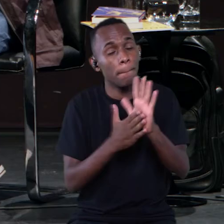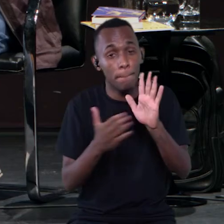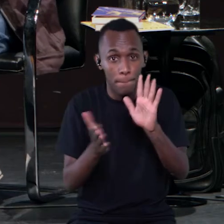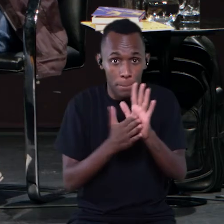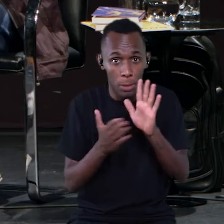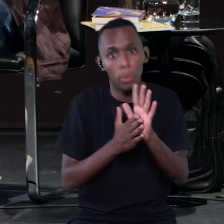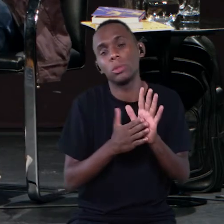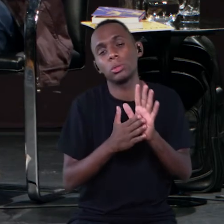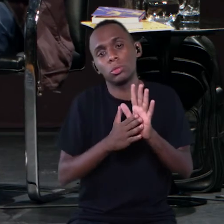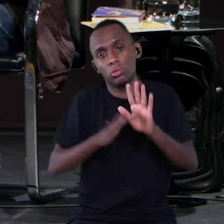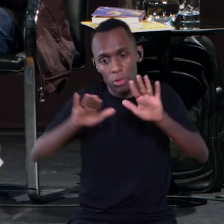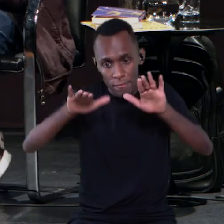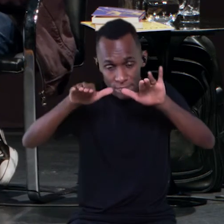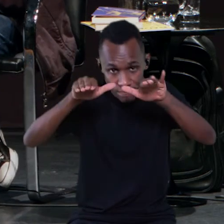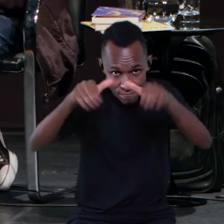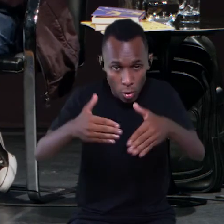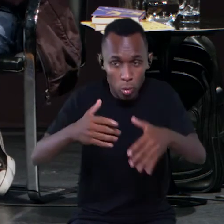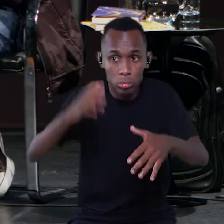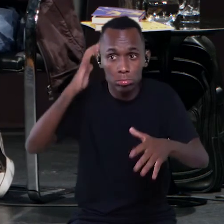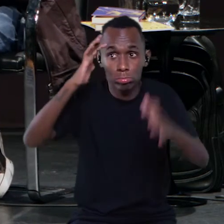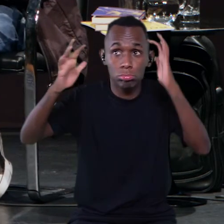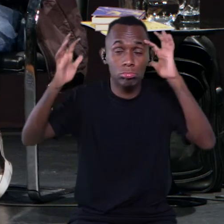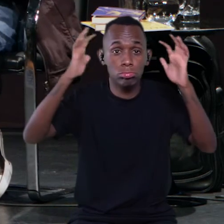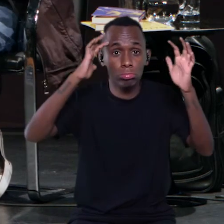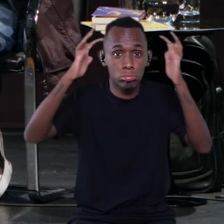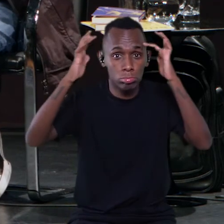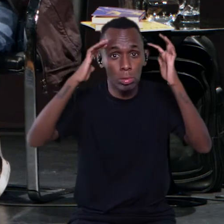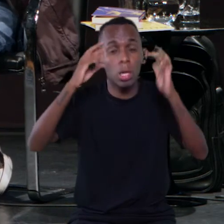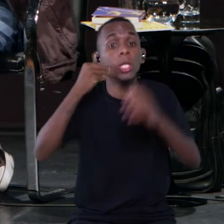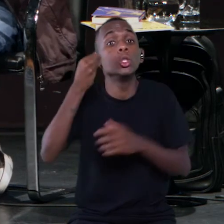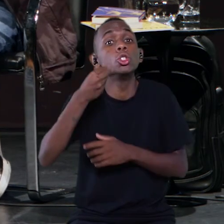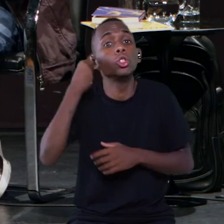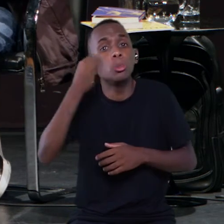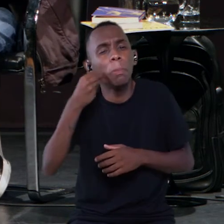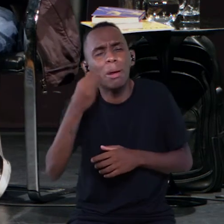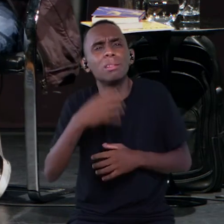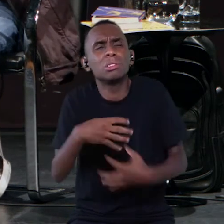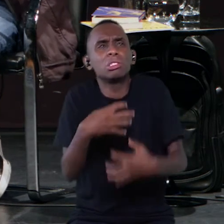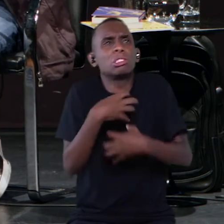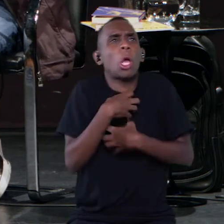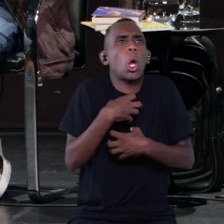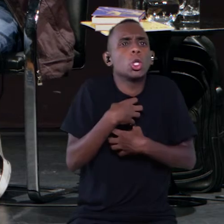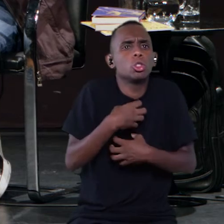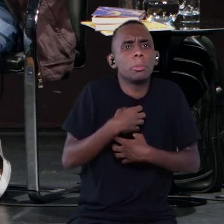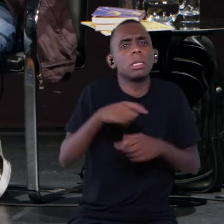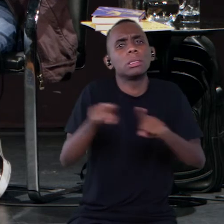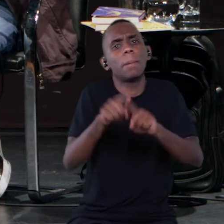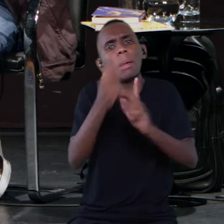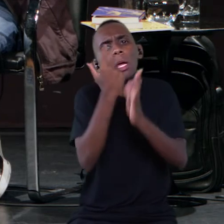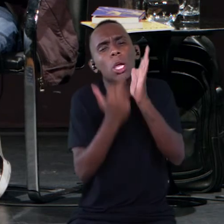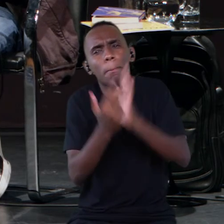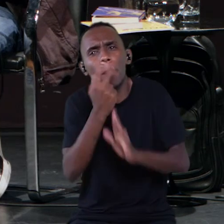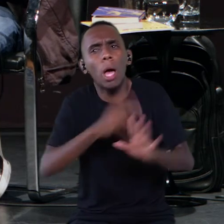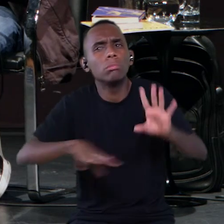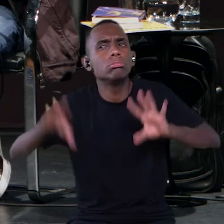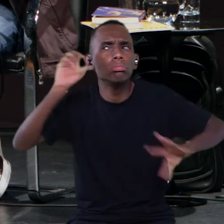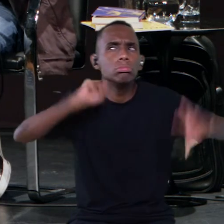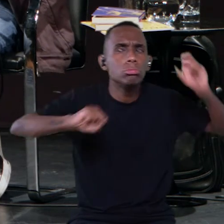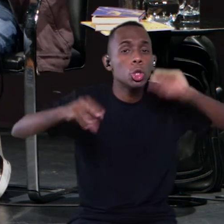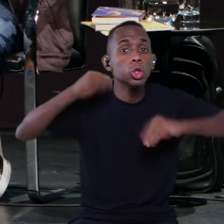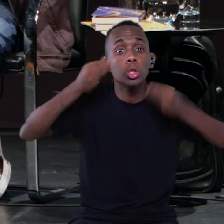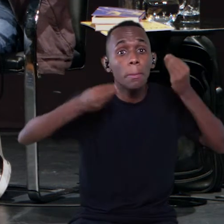assim, dentro daquela lógica da utopia que nós começamos a comentar, experiências sensitivas, experiências de imagem, experiências